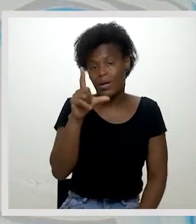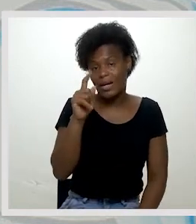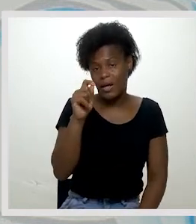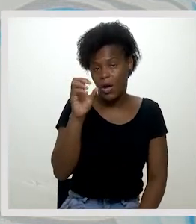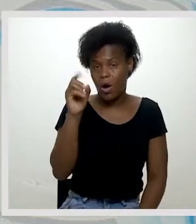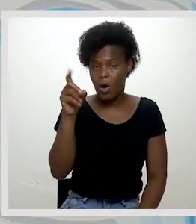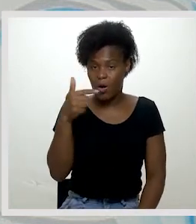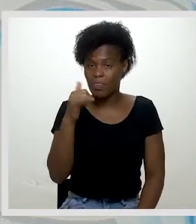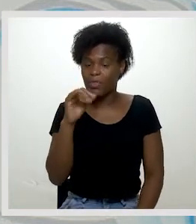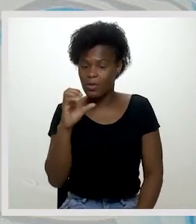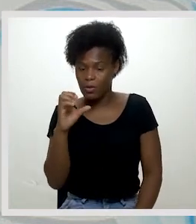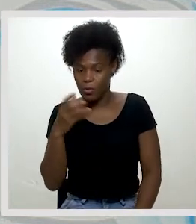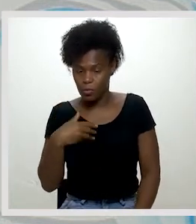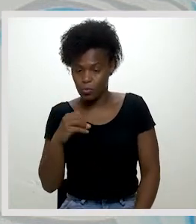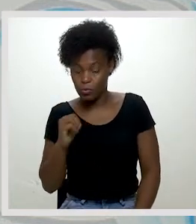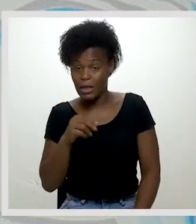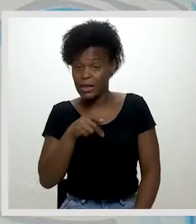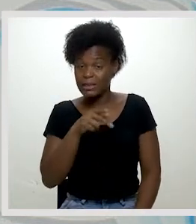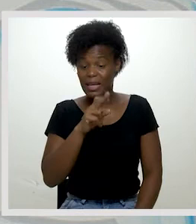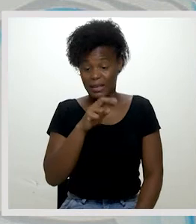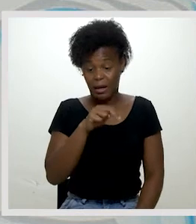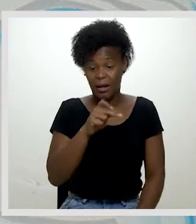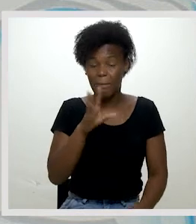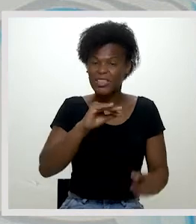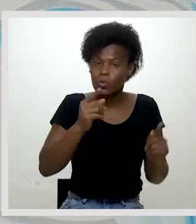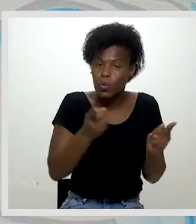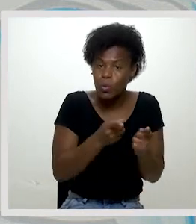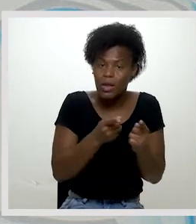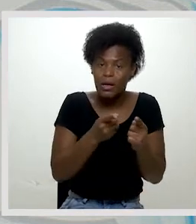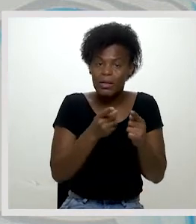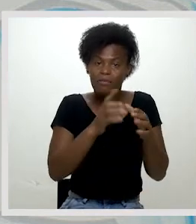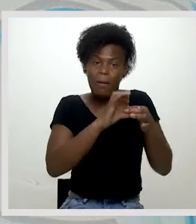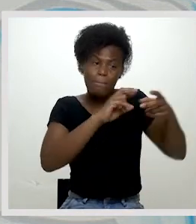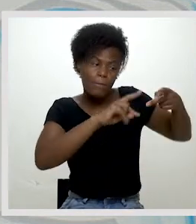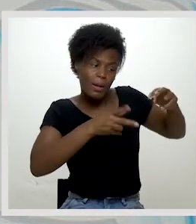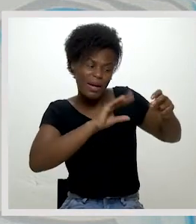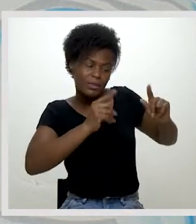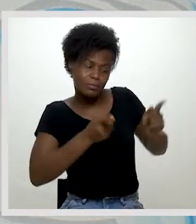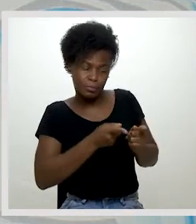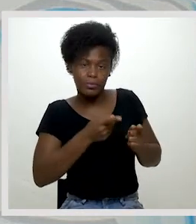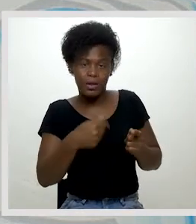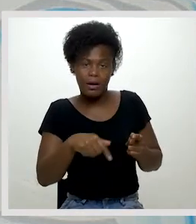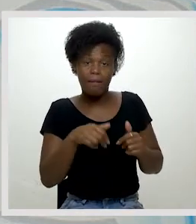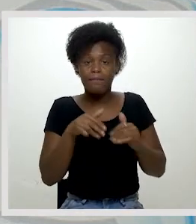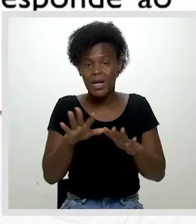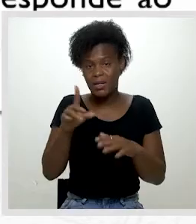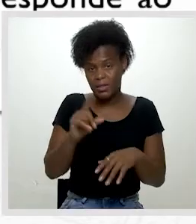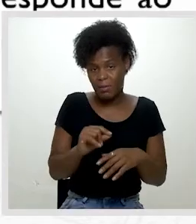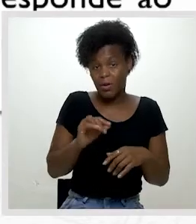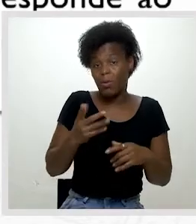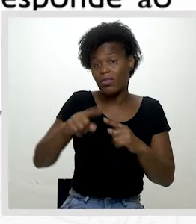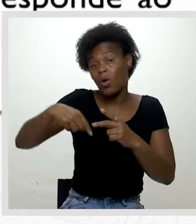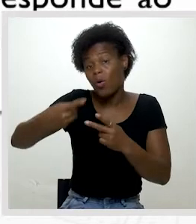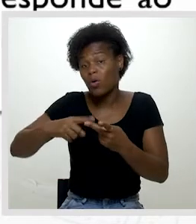moléculas de RNA de transferência são muito mais curtas, ou seja, possuem moléculas mais pequenas. No entanto, também, quanto a